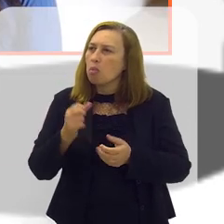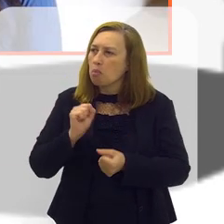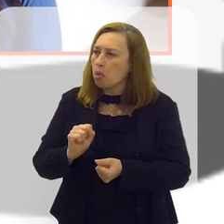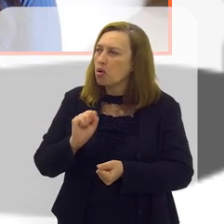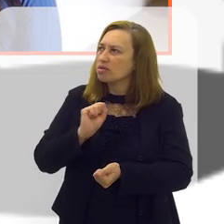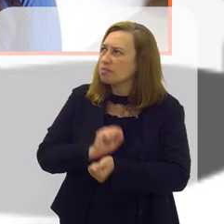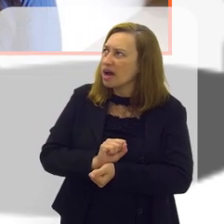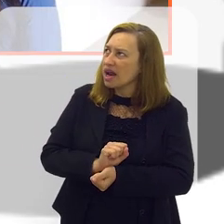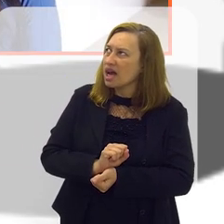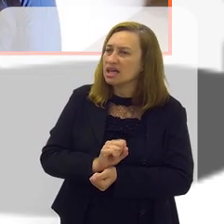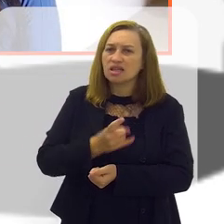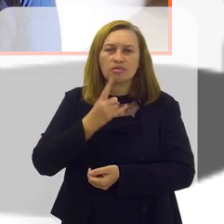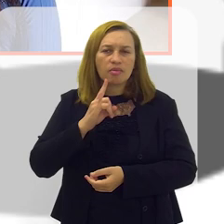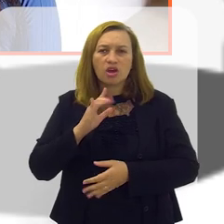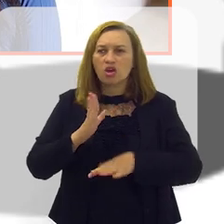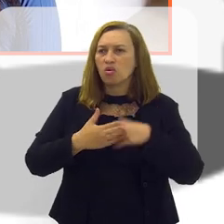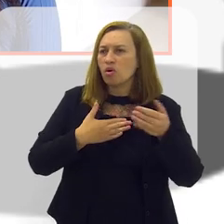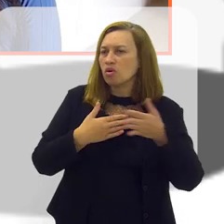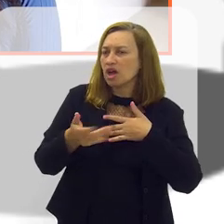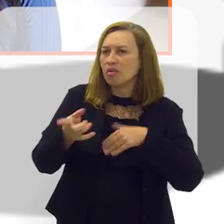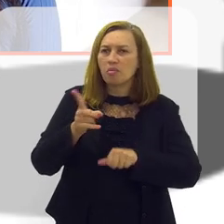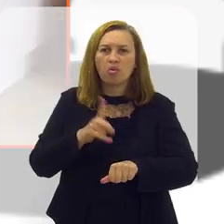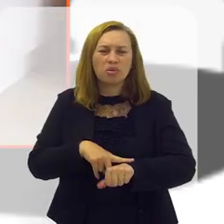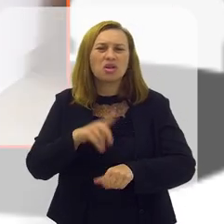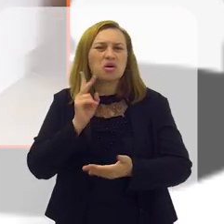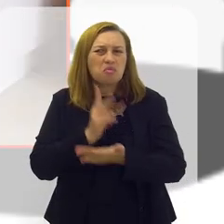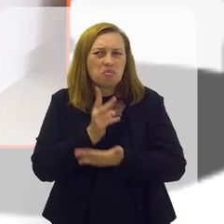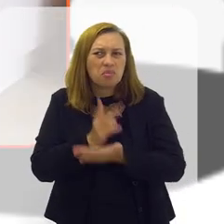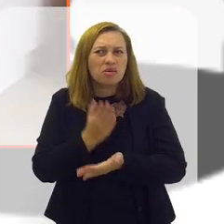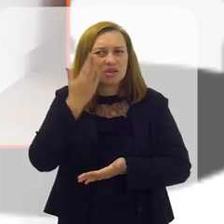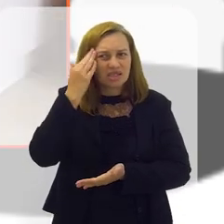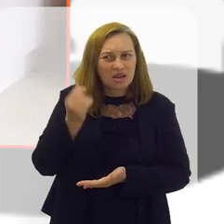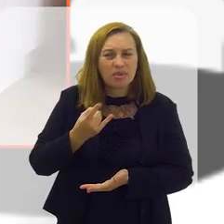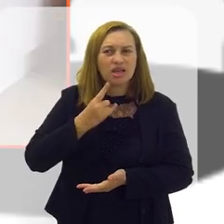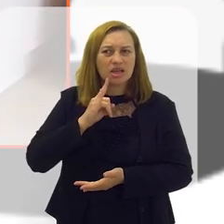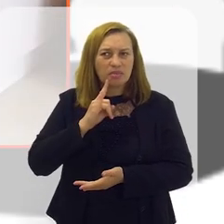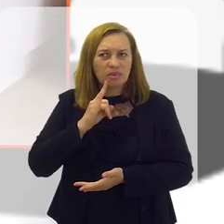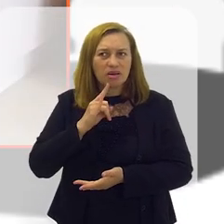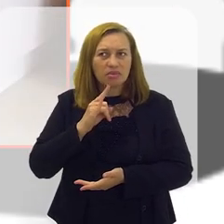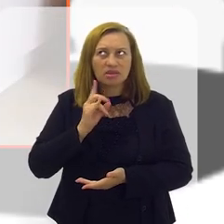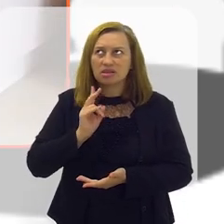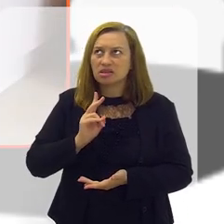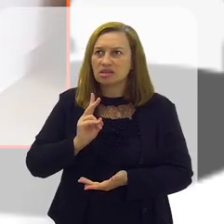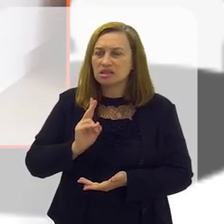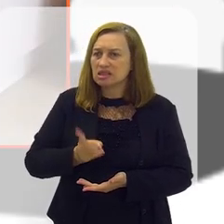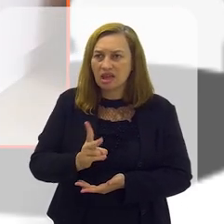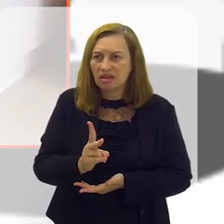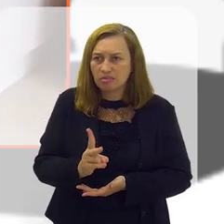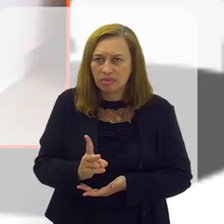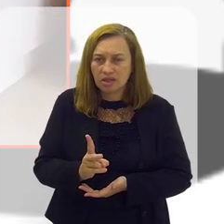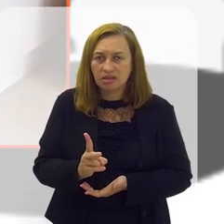pode parar de beber quando quiser, mesmo sabendo que fica bêbado sem querer?